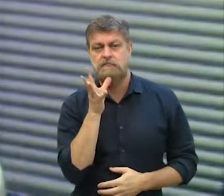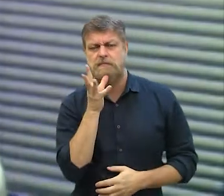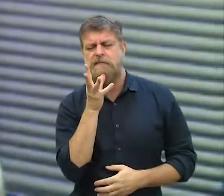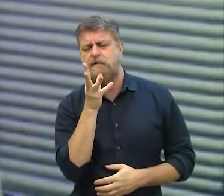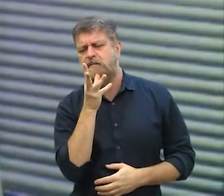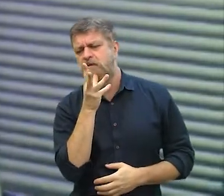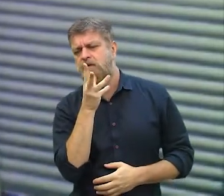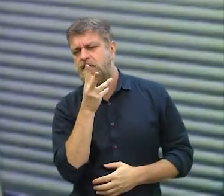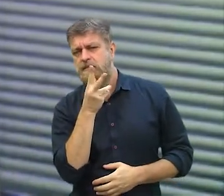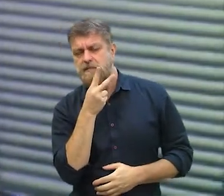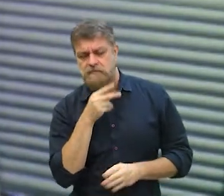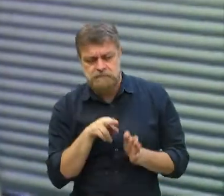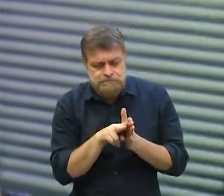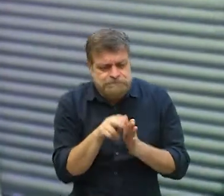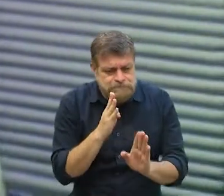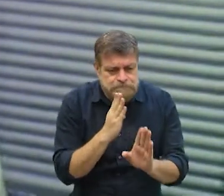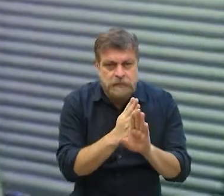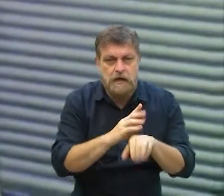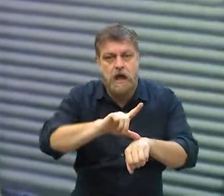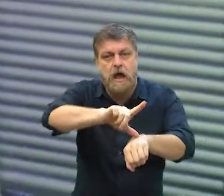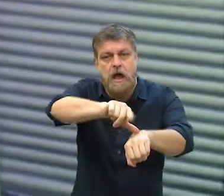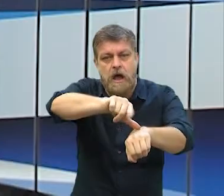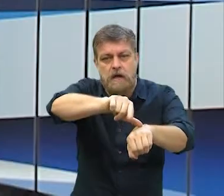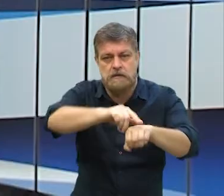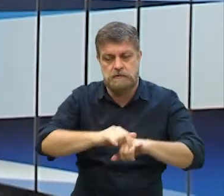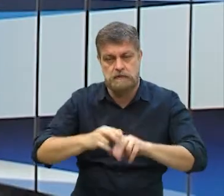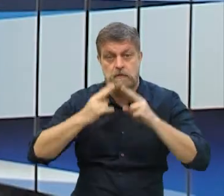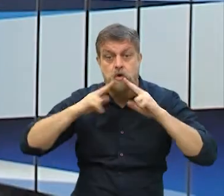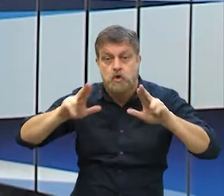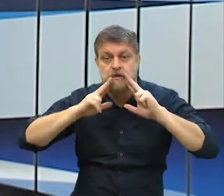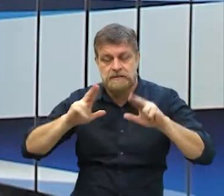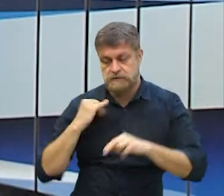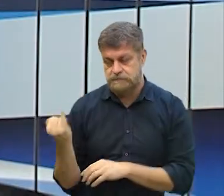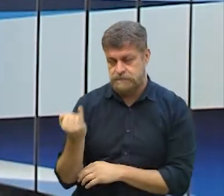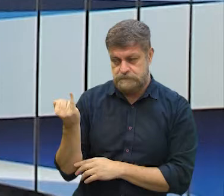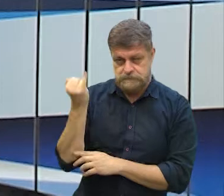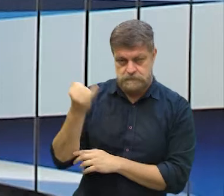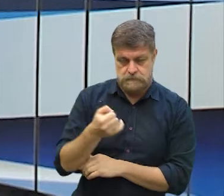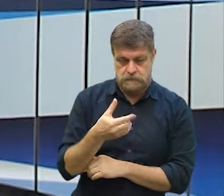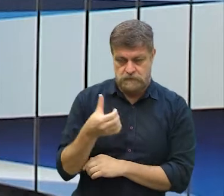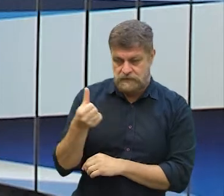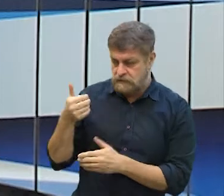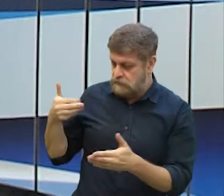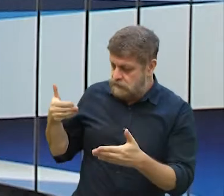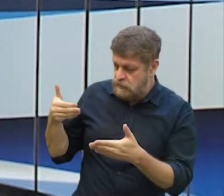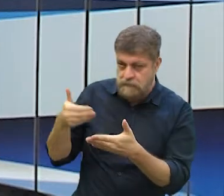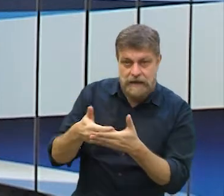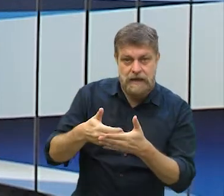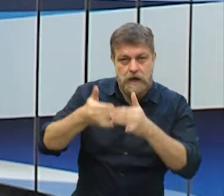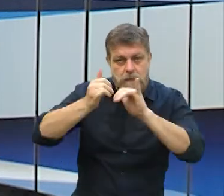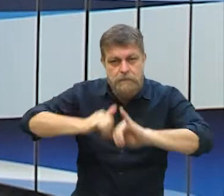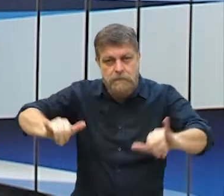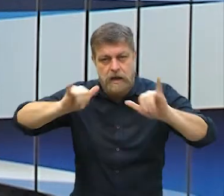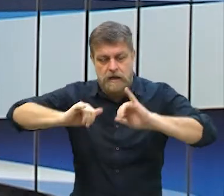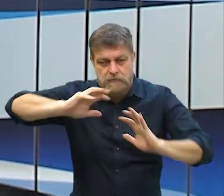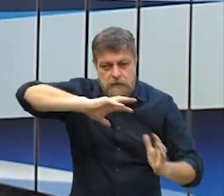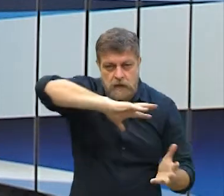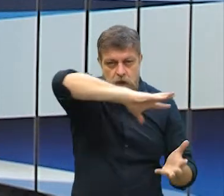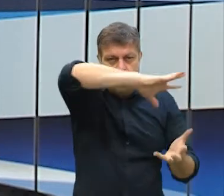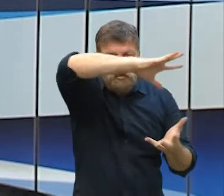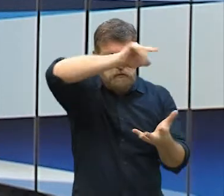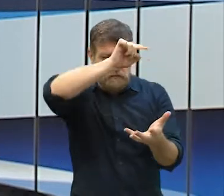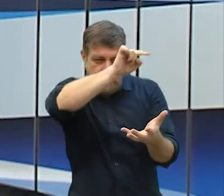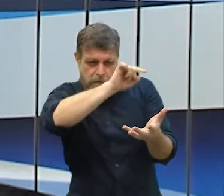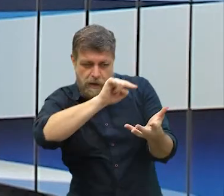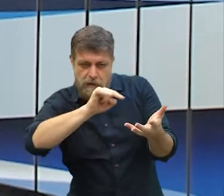exame, isso pode demandar muito tempo e atrasar o diagnóstico. Então, essa é uma notícia importante, né? De 2006 para cá, uma